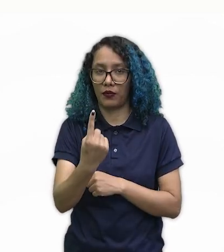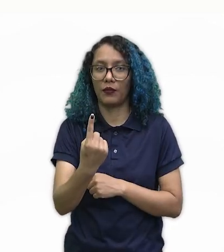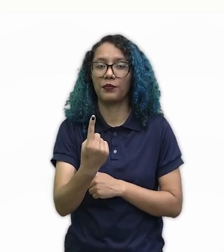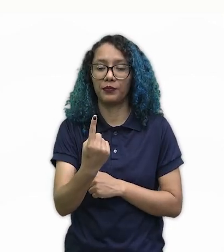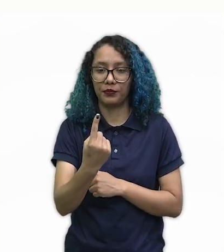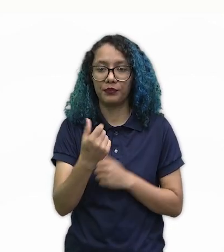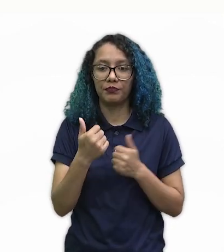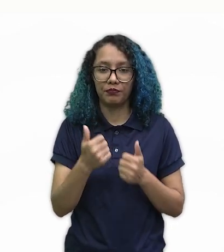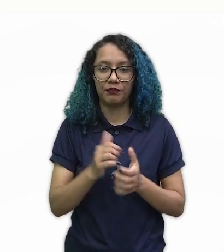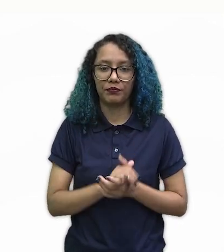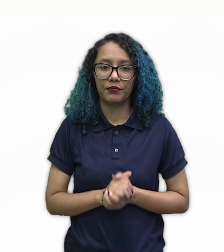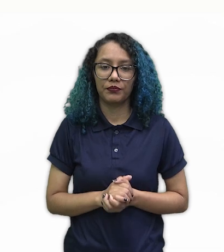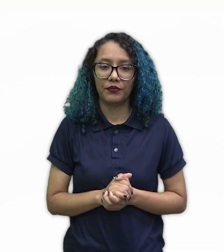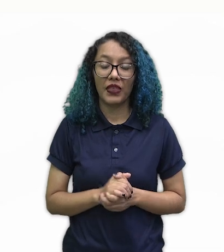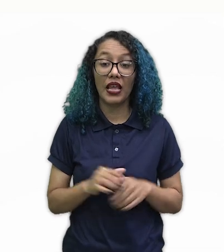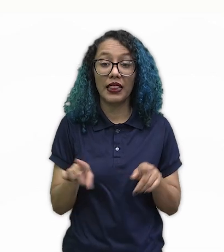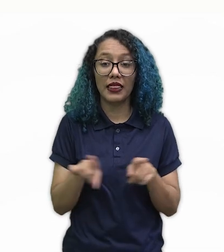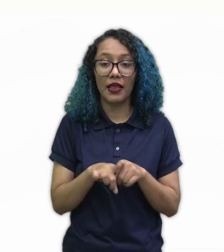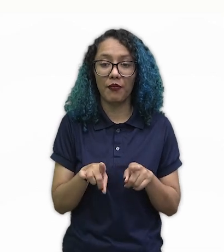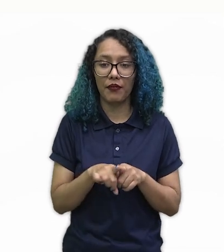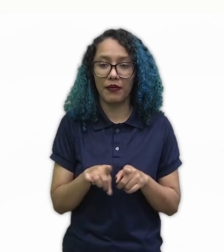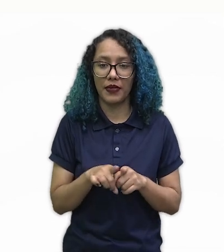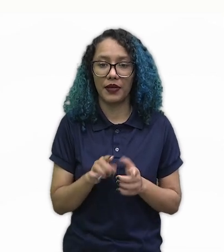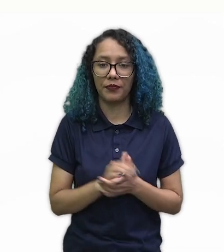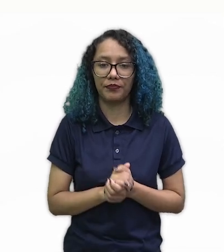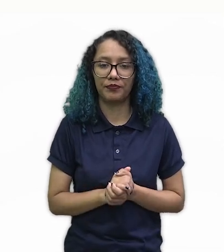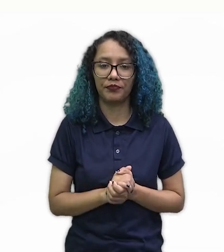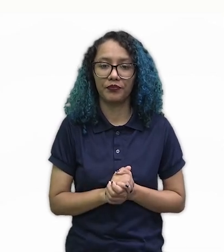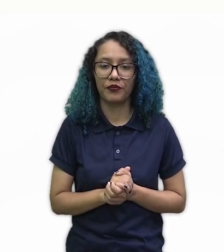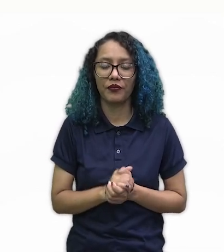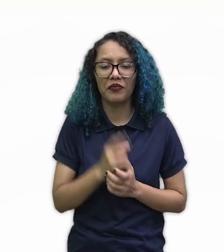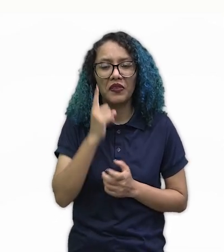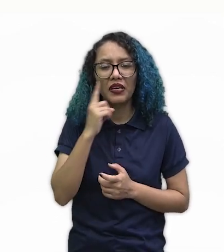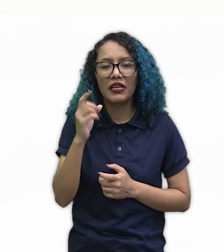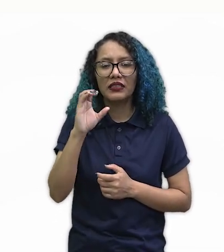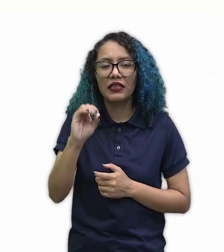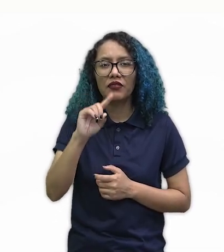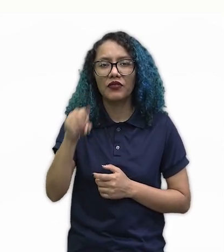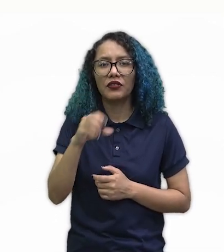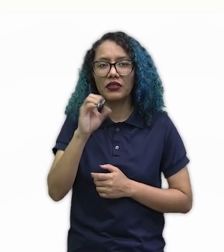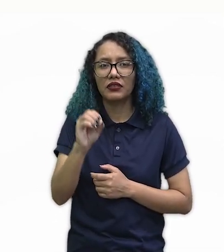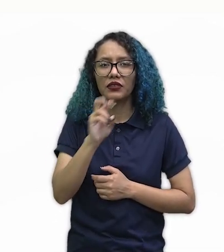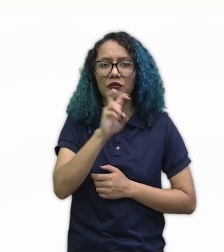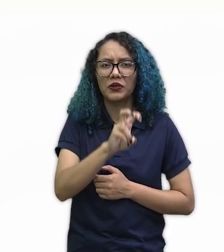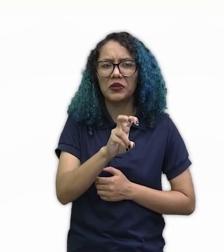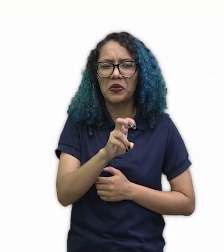1, tá bom? Outra coisa, de onde surgiu esse